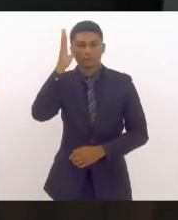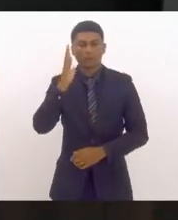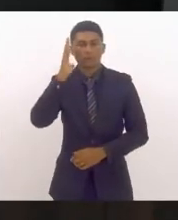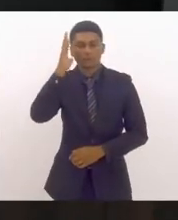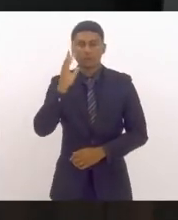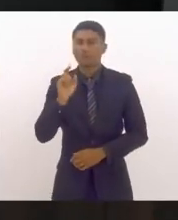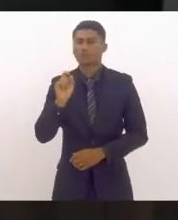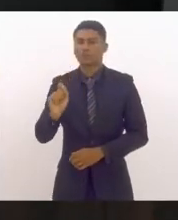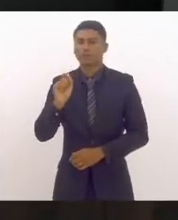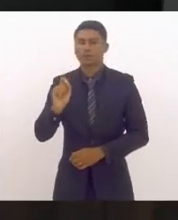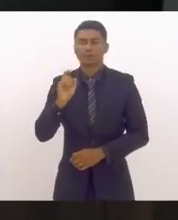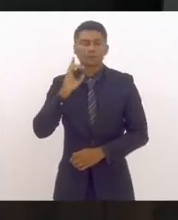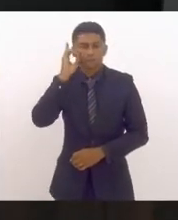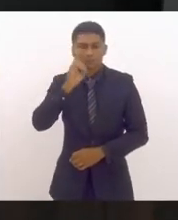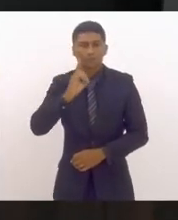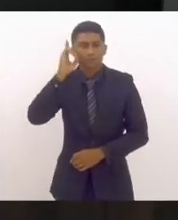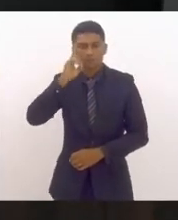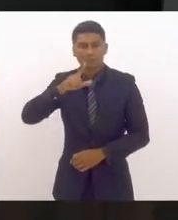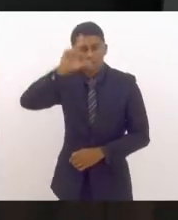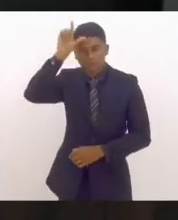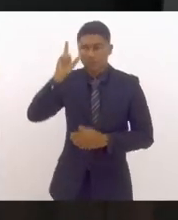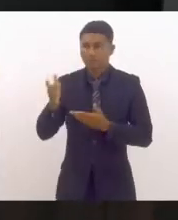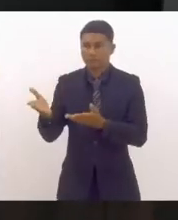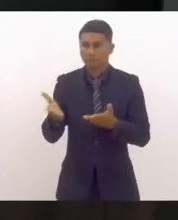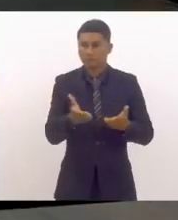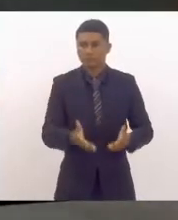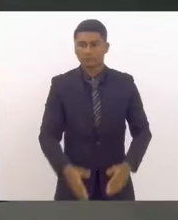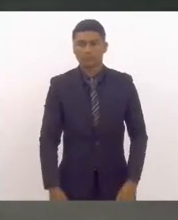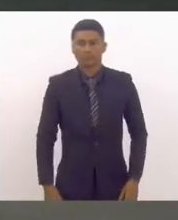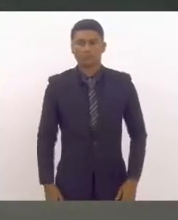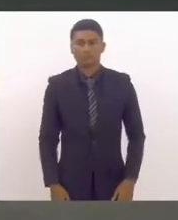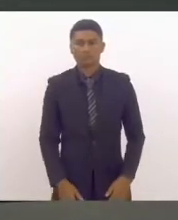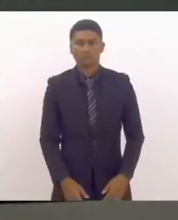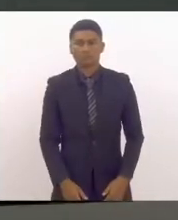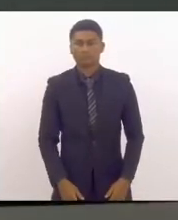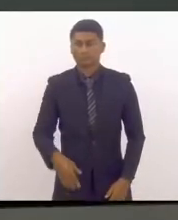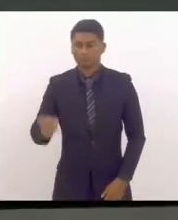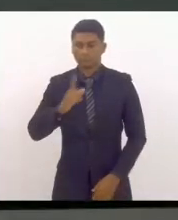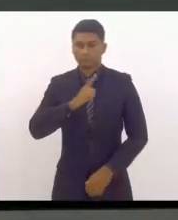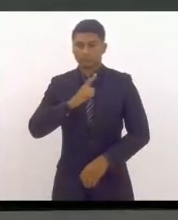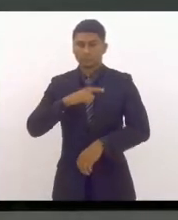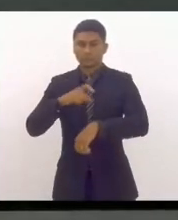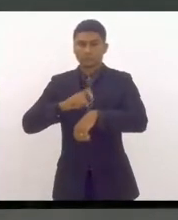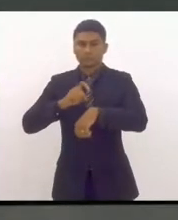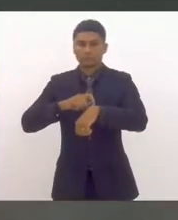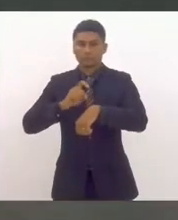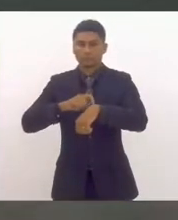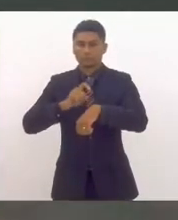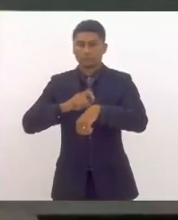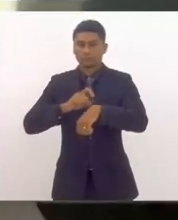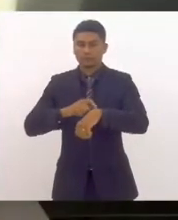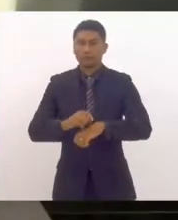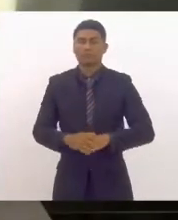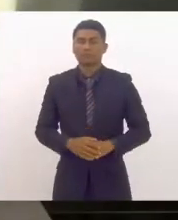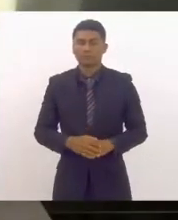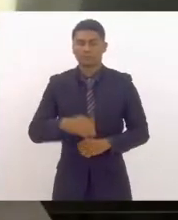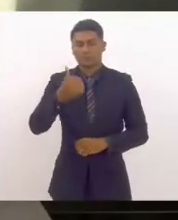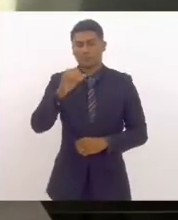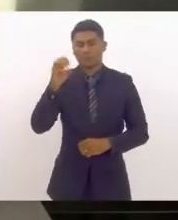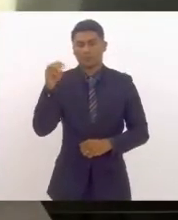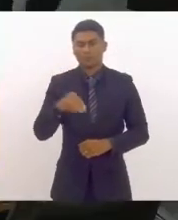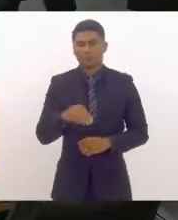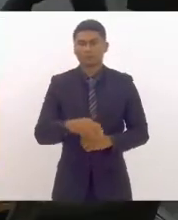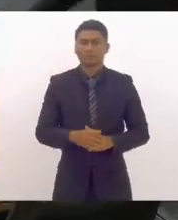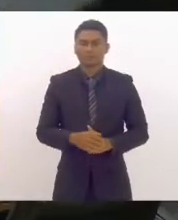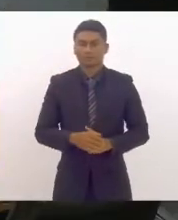é o seu Deputado Luiz Paulo vossa excelência' de Espanha do tempo